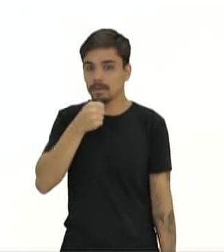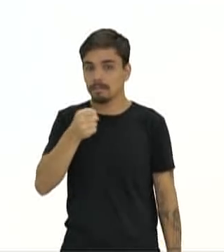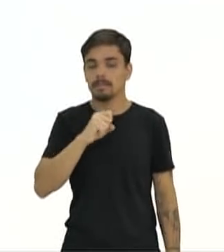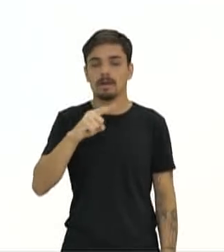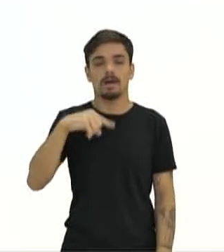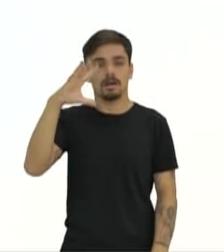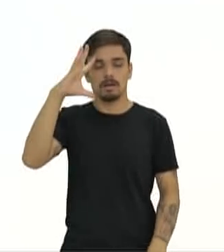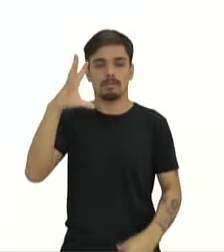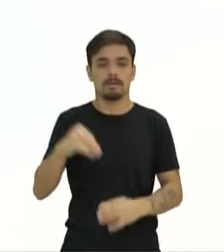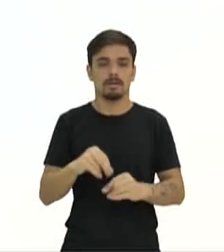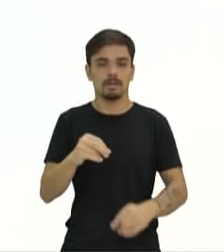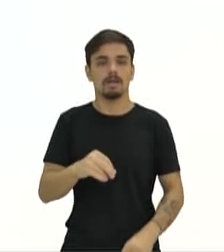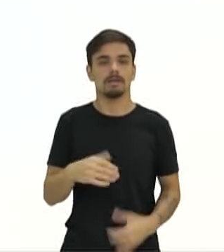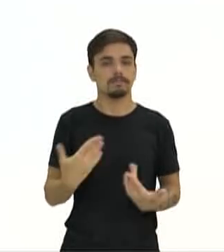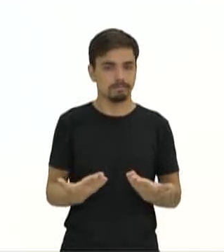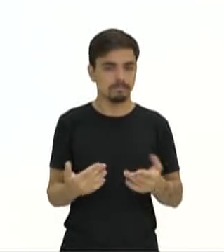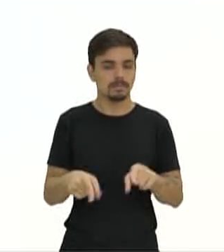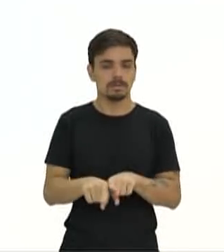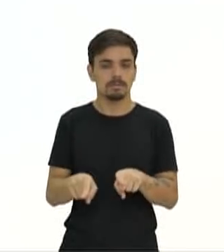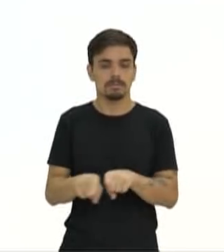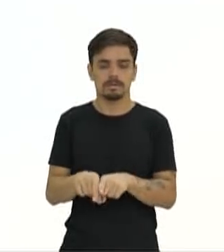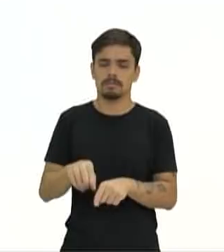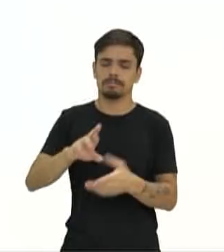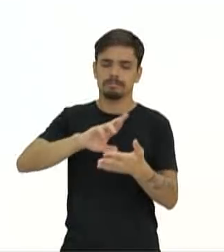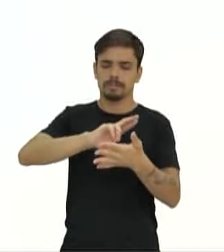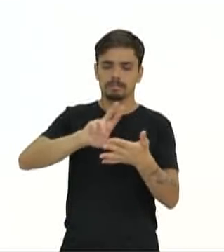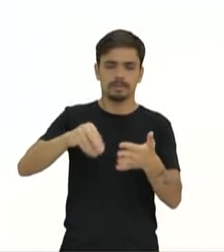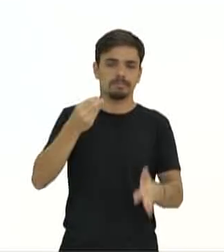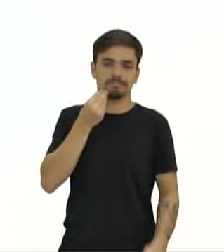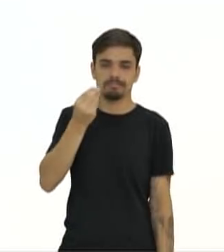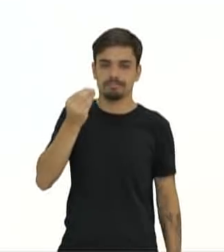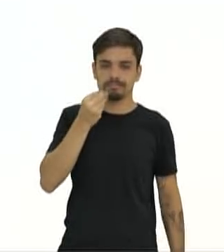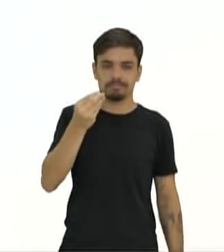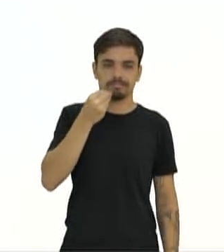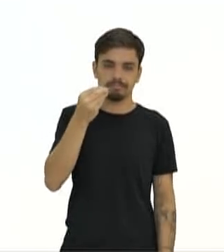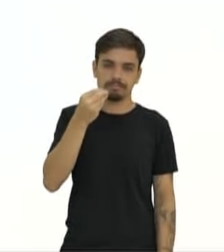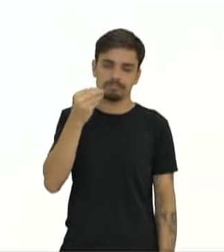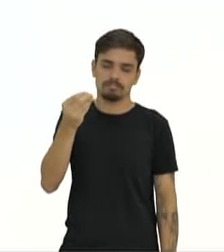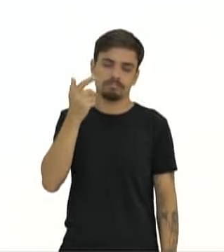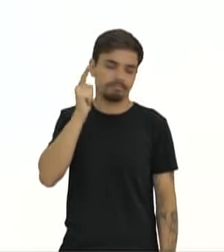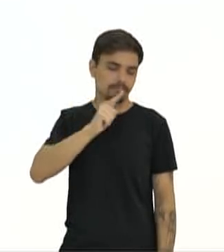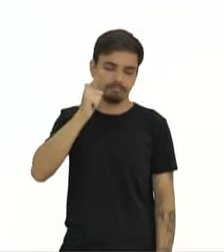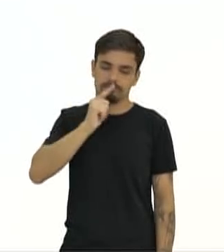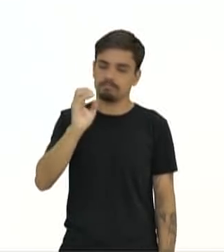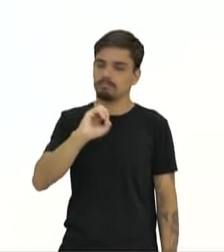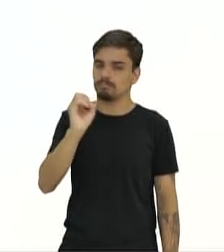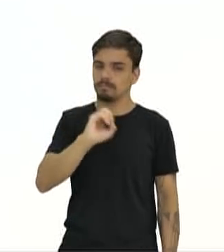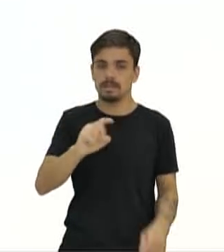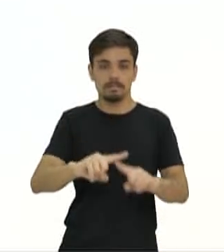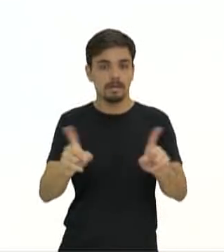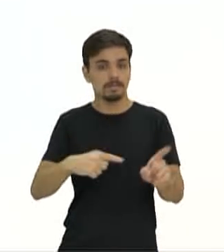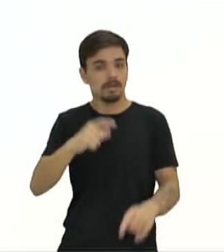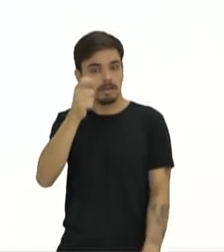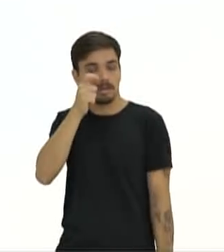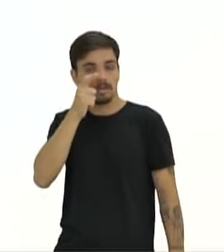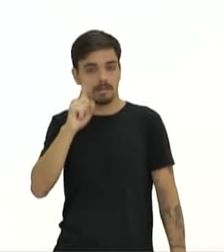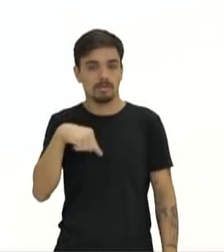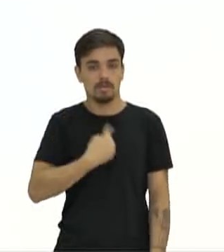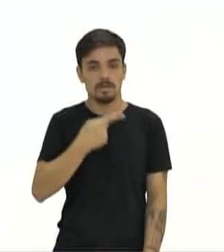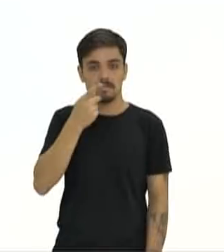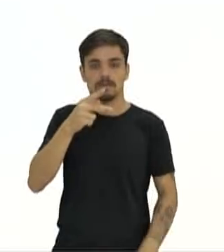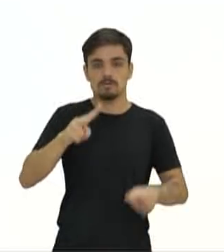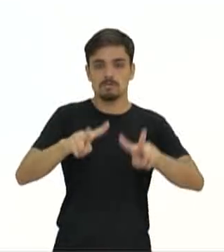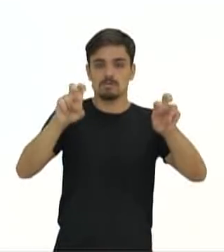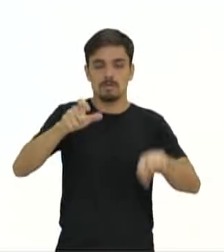entender o comando dado. Várias tentativas foram feitas sem sucesso. Interessante que nós estamos falando aí de